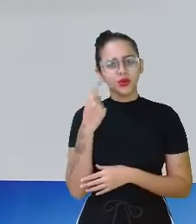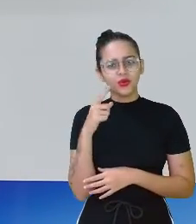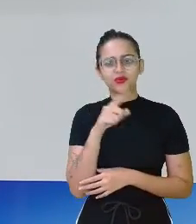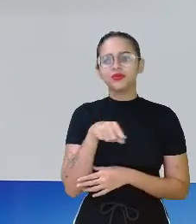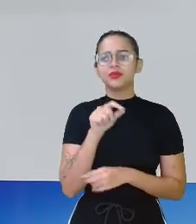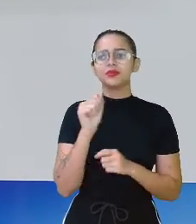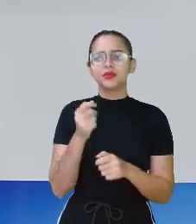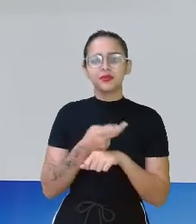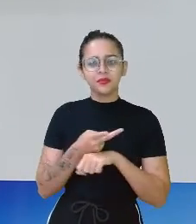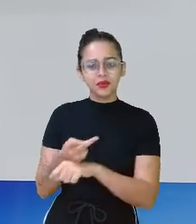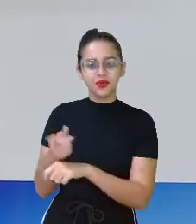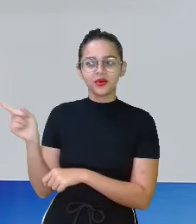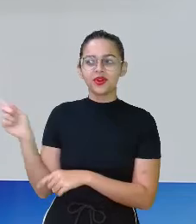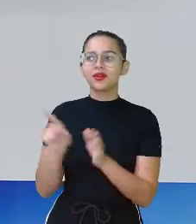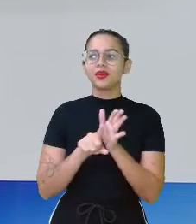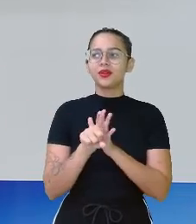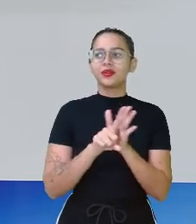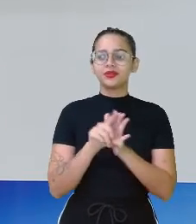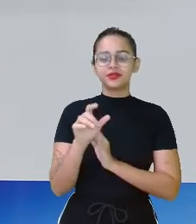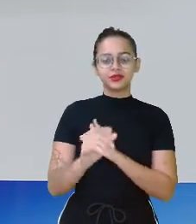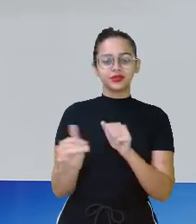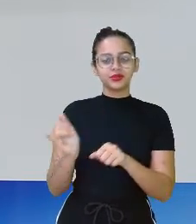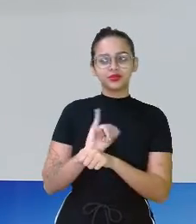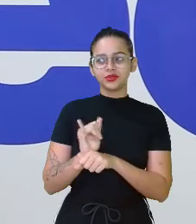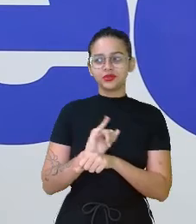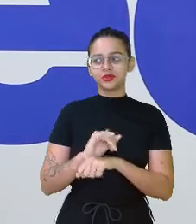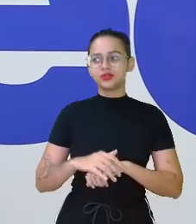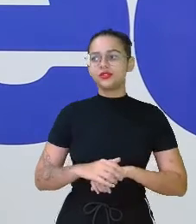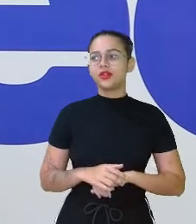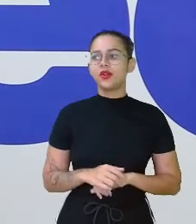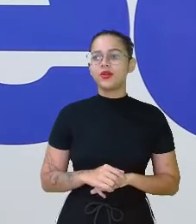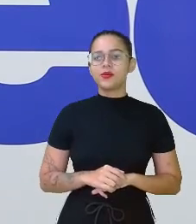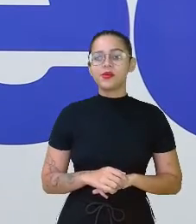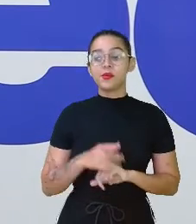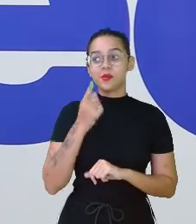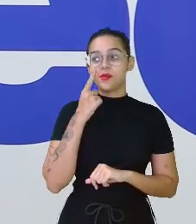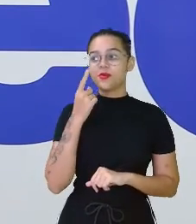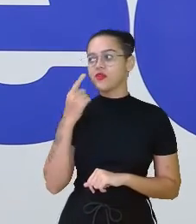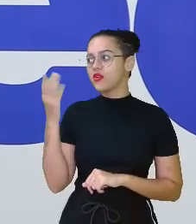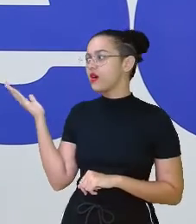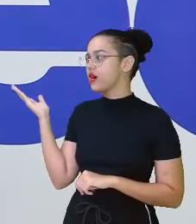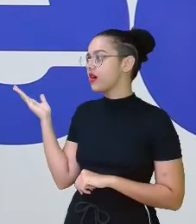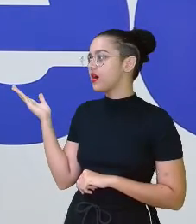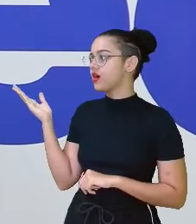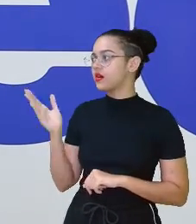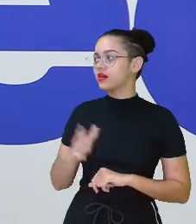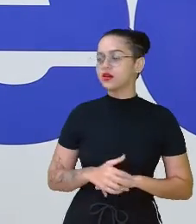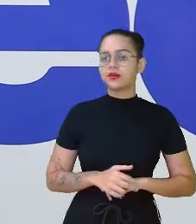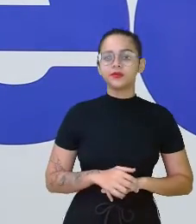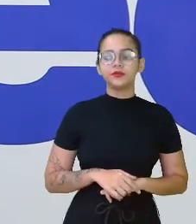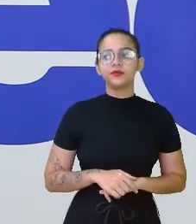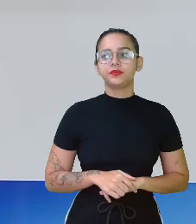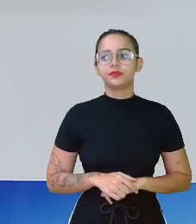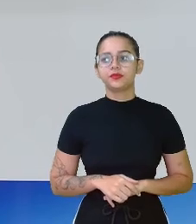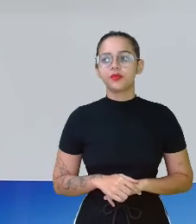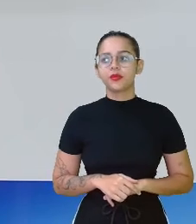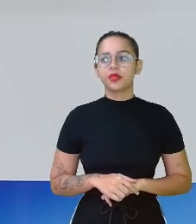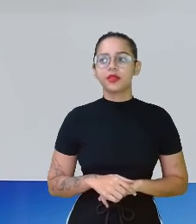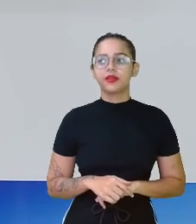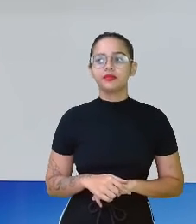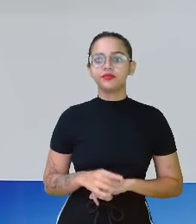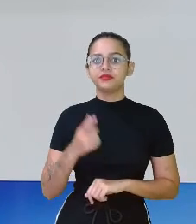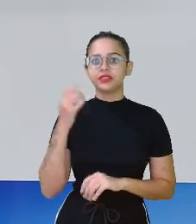Vocês podem procurar isso aí. O artista é artista, mas não é bobo, vamos não. Ver essa performance, Gini. Essa performance